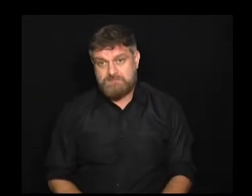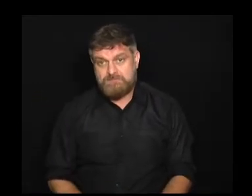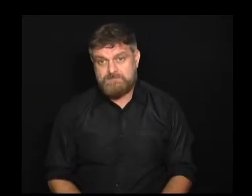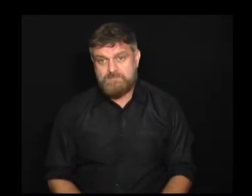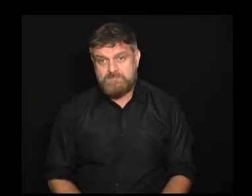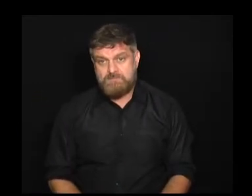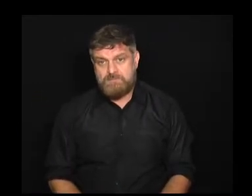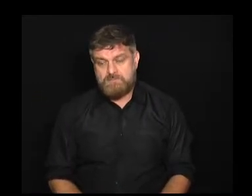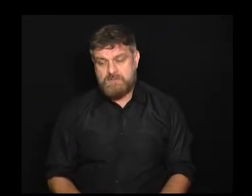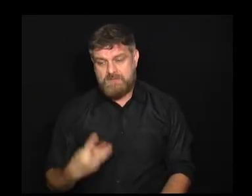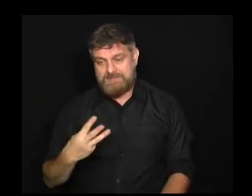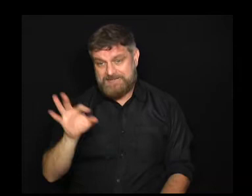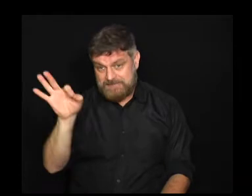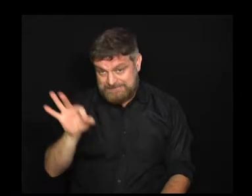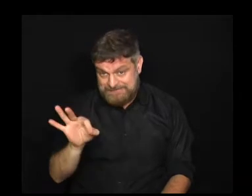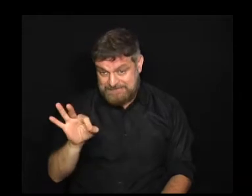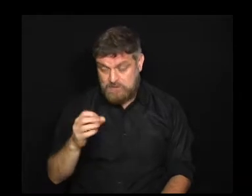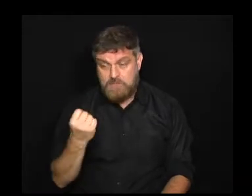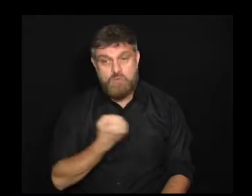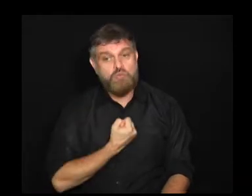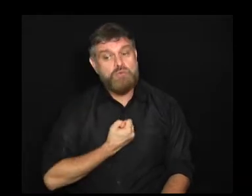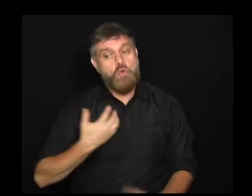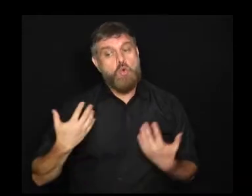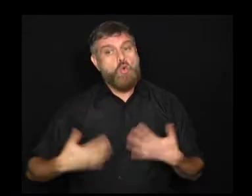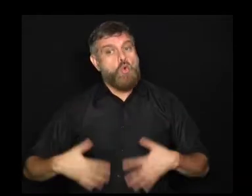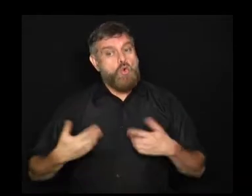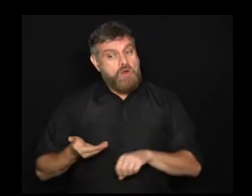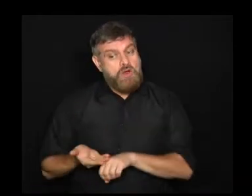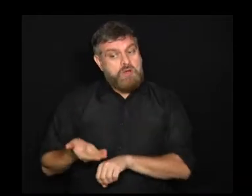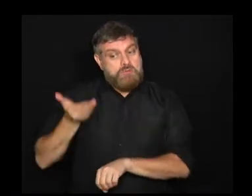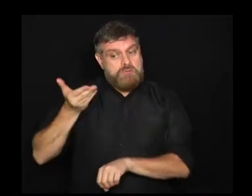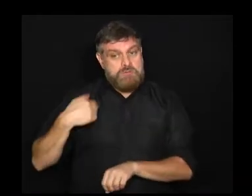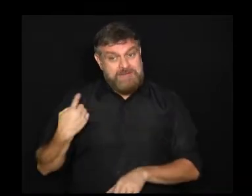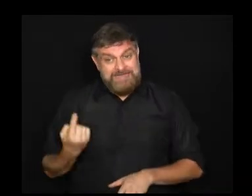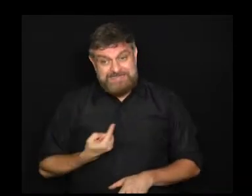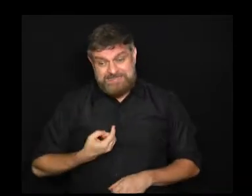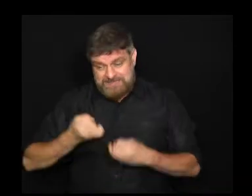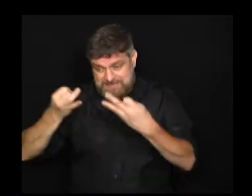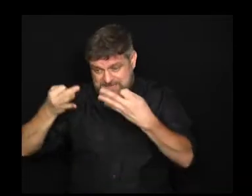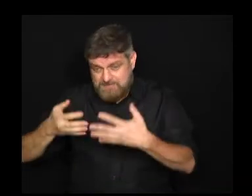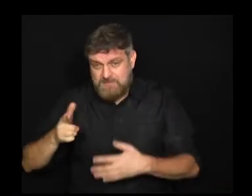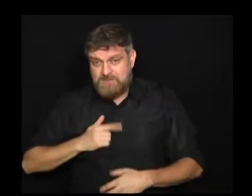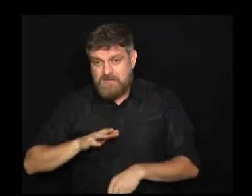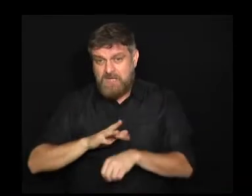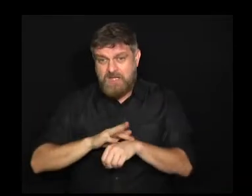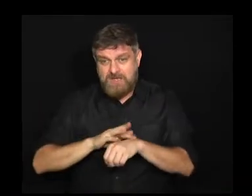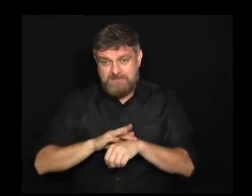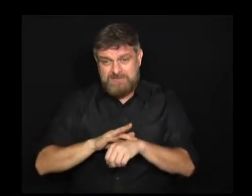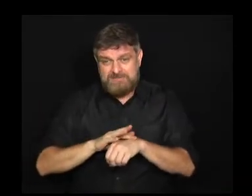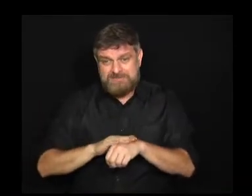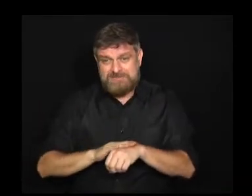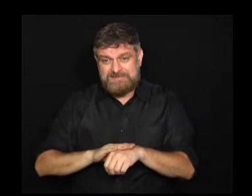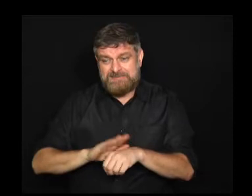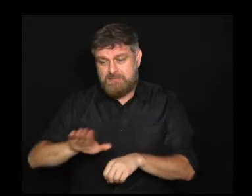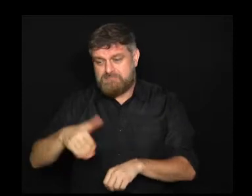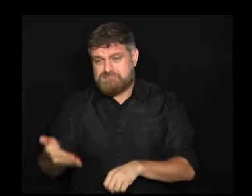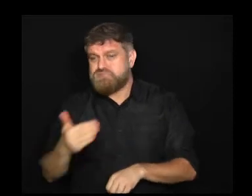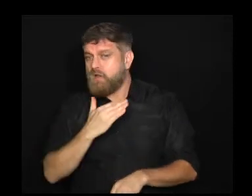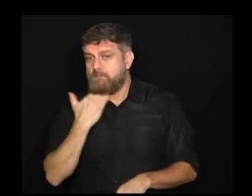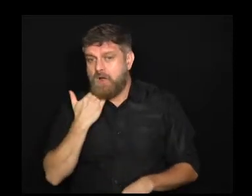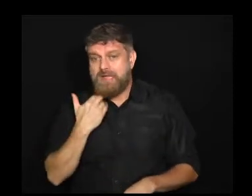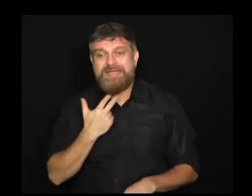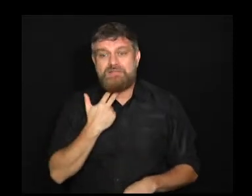assim, 3% é uma coisa que é muito alta. Então, a gente está falando aqui de uma doença que é muito mais letal. Então, a gente não tem como